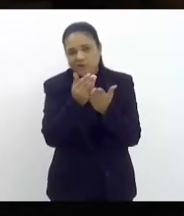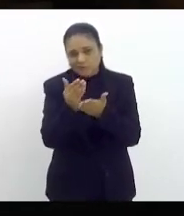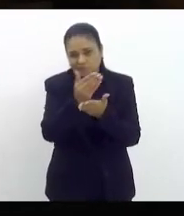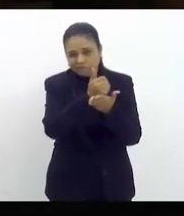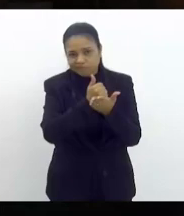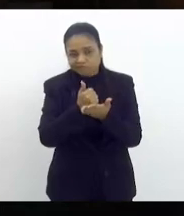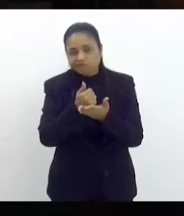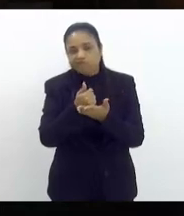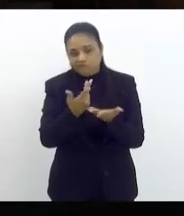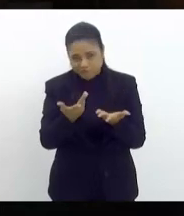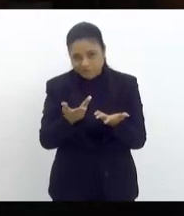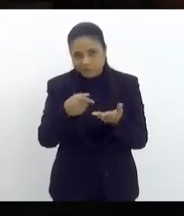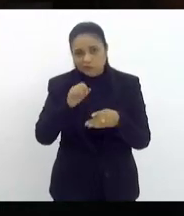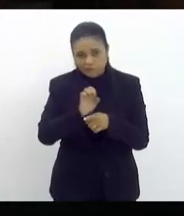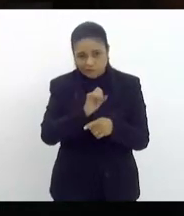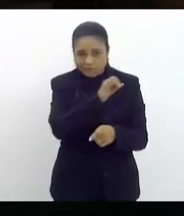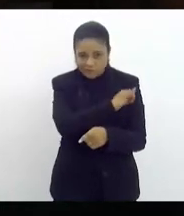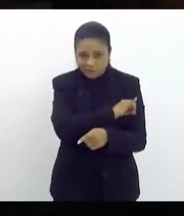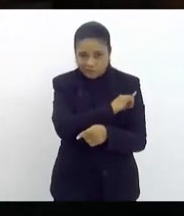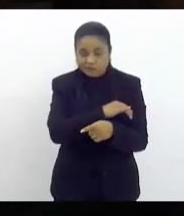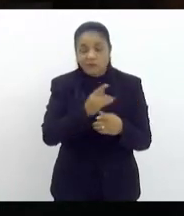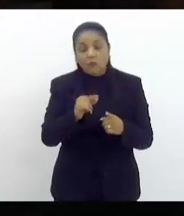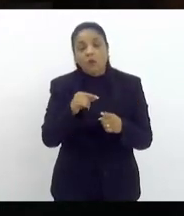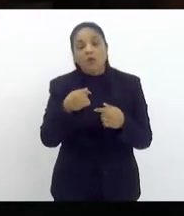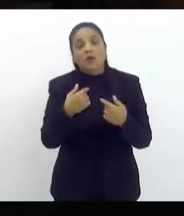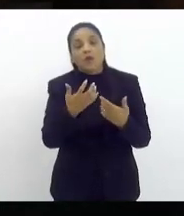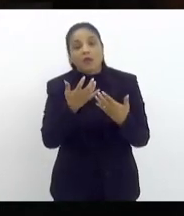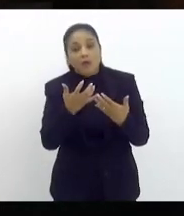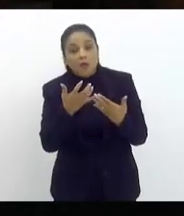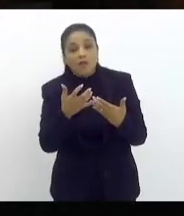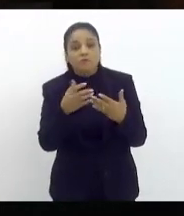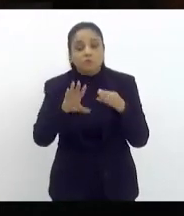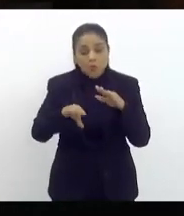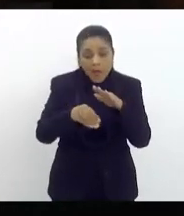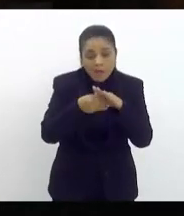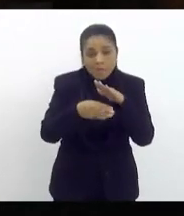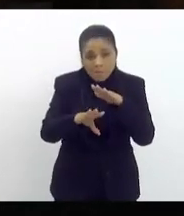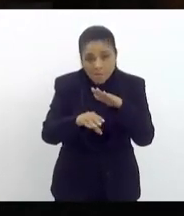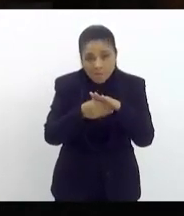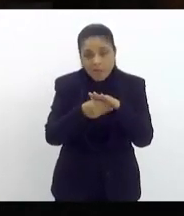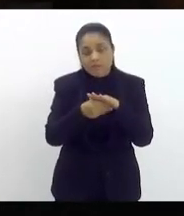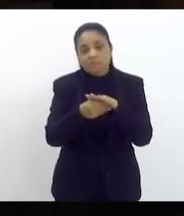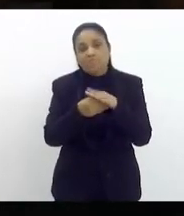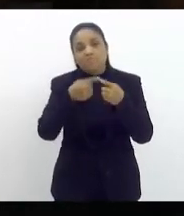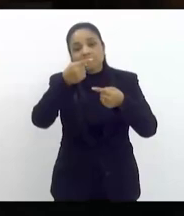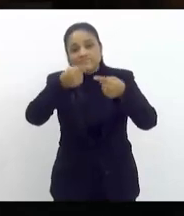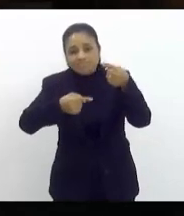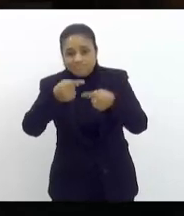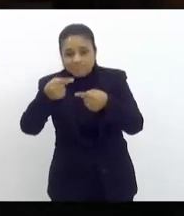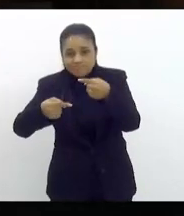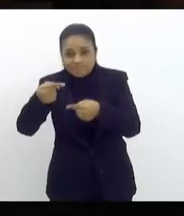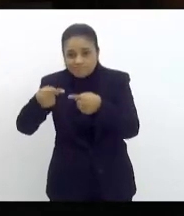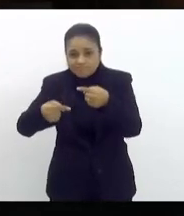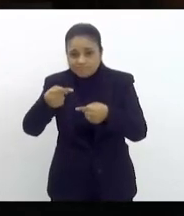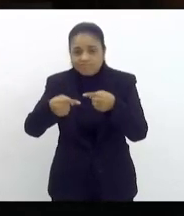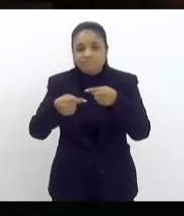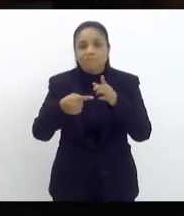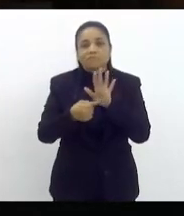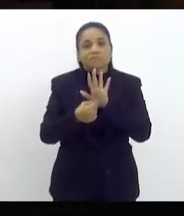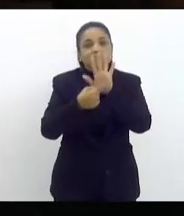Então, o que nós pretendemos com as nossas emendas, entre elas, um debate que a gente tem trazido